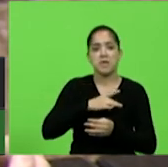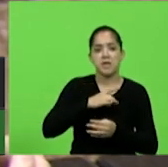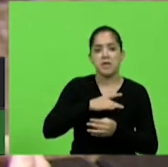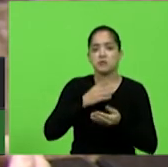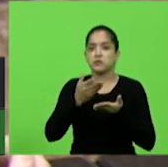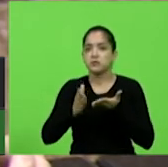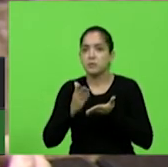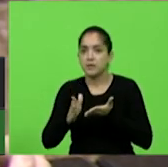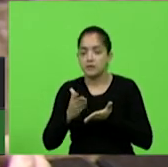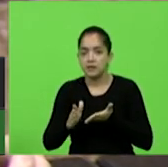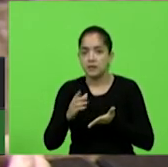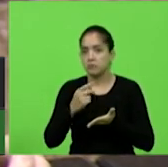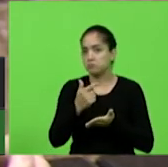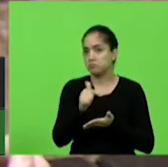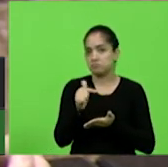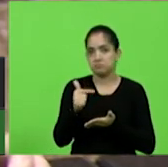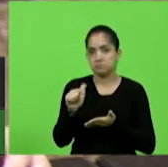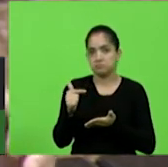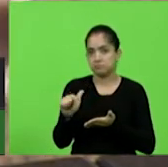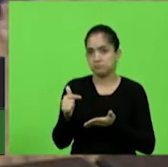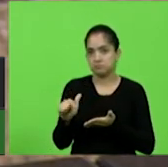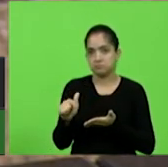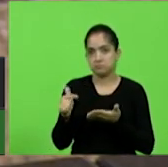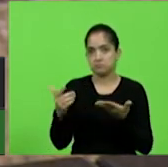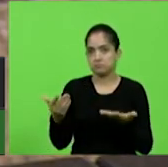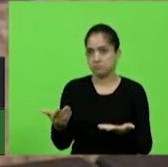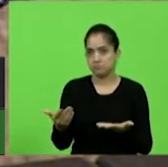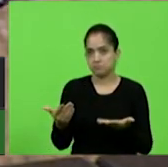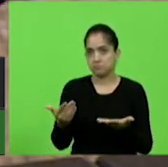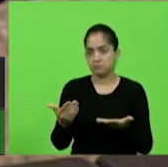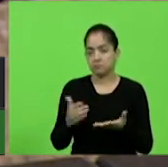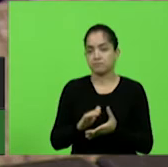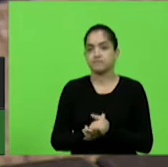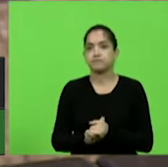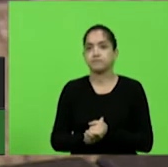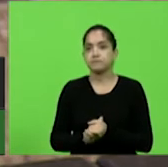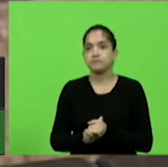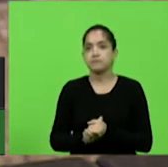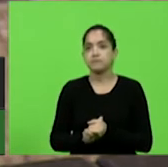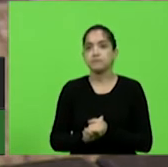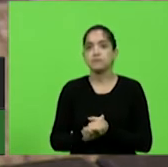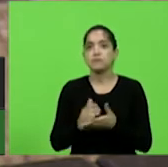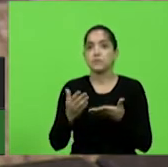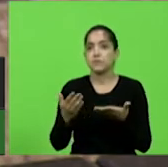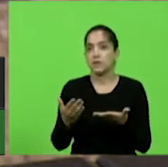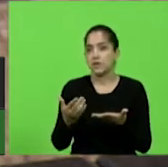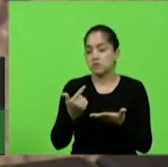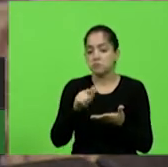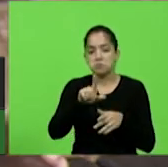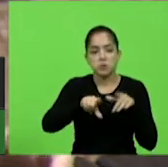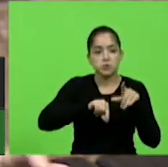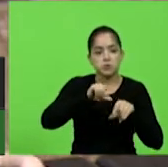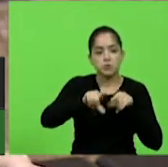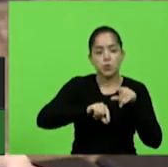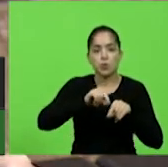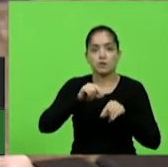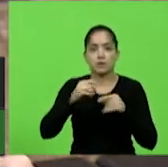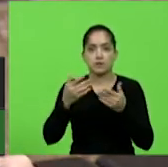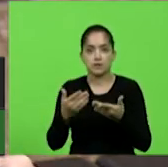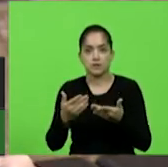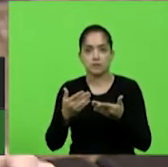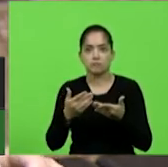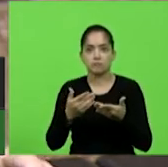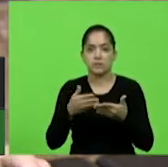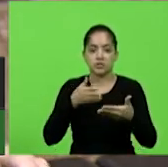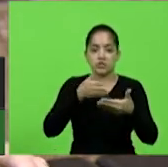perder clientes. Aliás, o cliente deixa de ser cliente para ser usuário, porque ele não tem mais escolha. Nós simplesmente